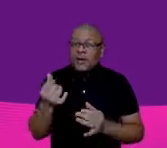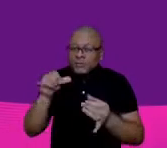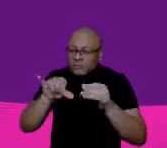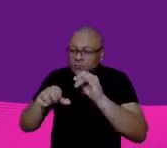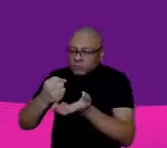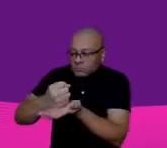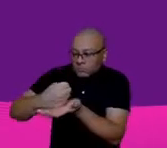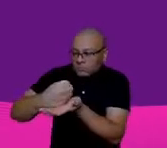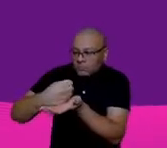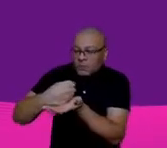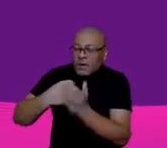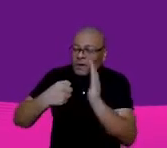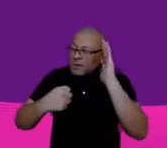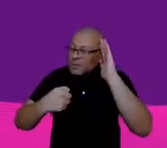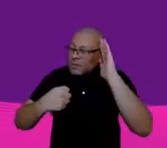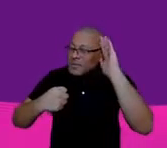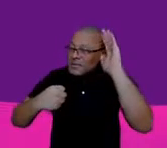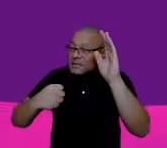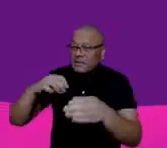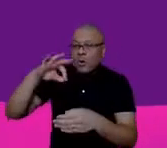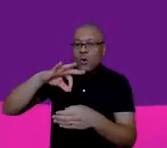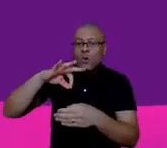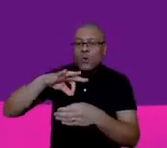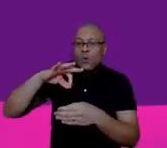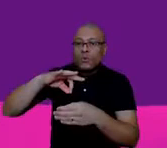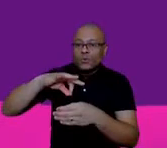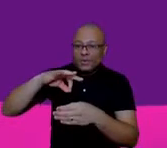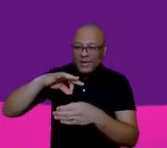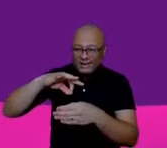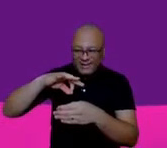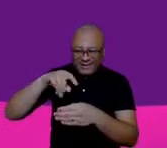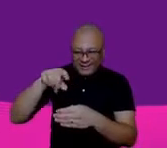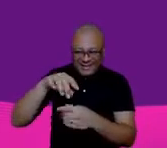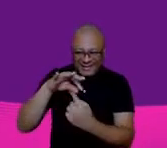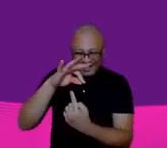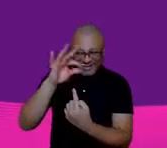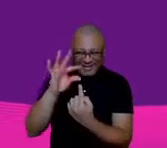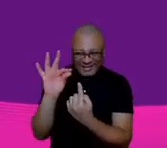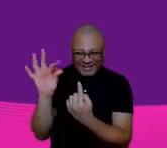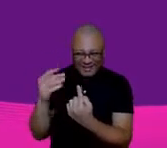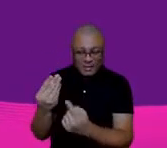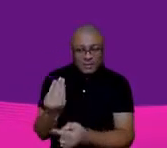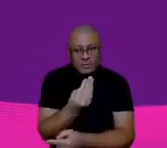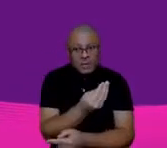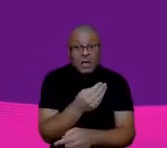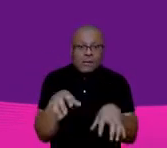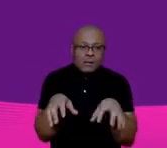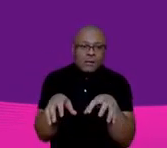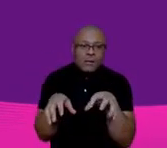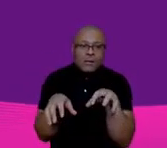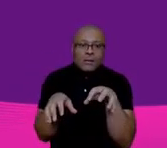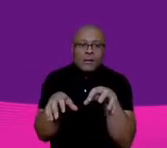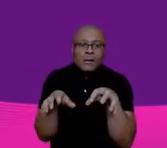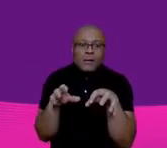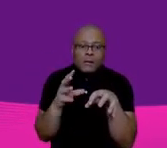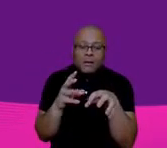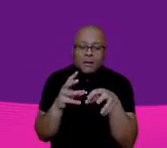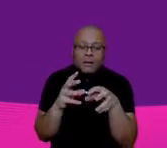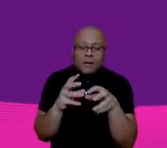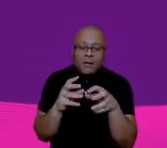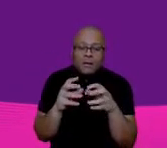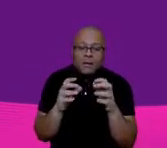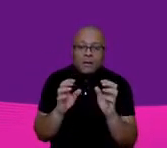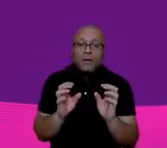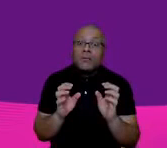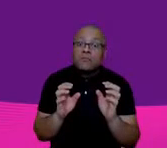chá da planta e melhorava, de fato, um pouco o tremor, já que o efeito anticolinérgico tem um certo